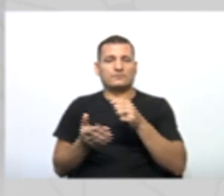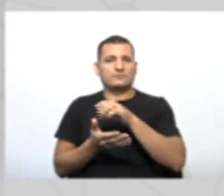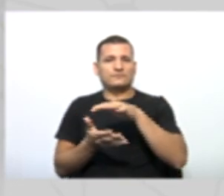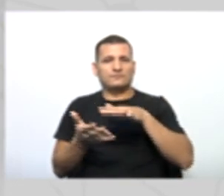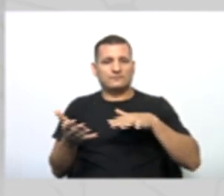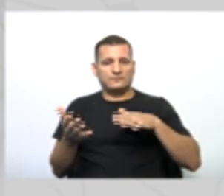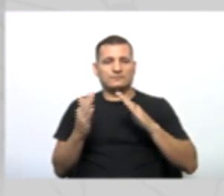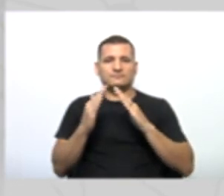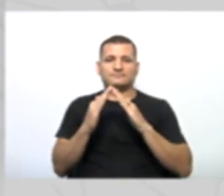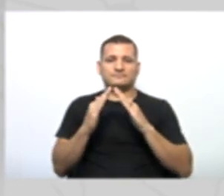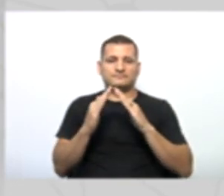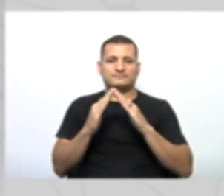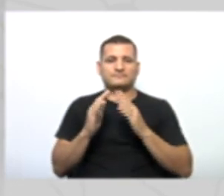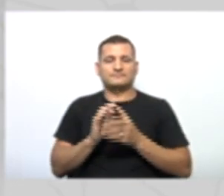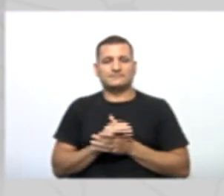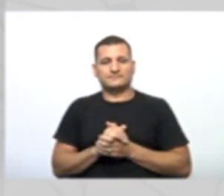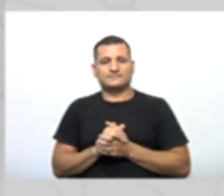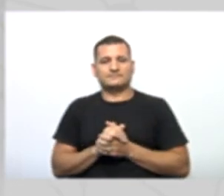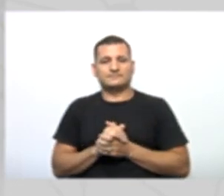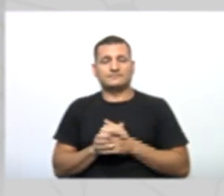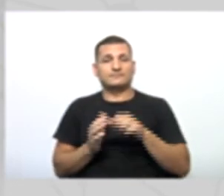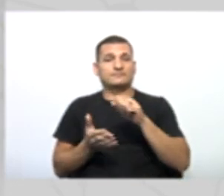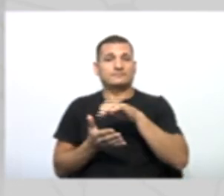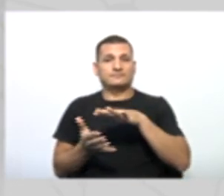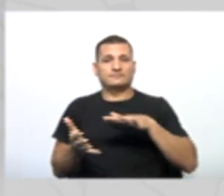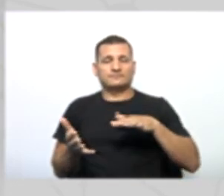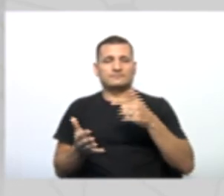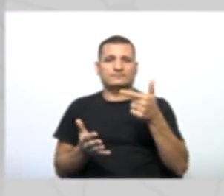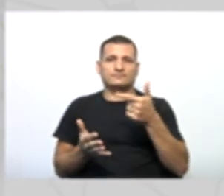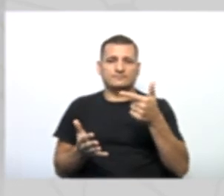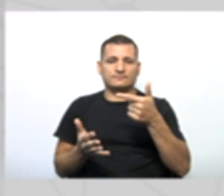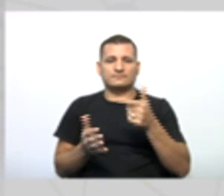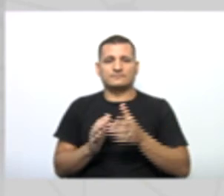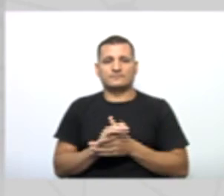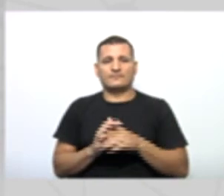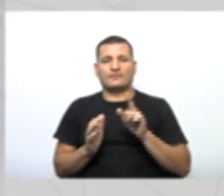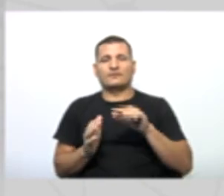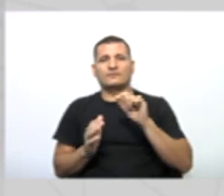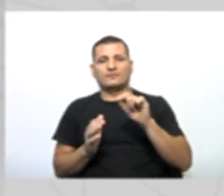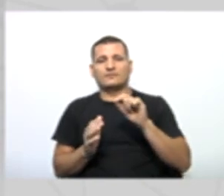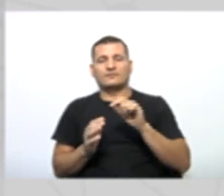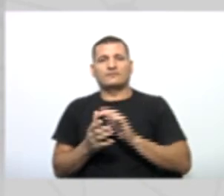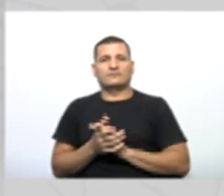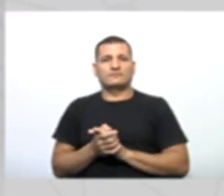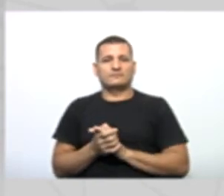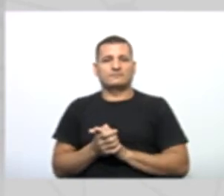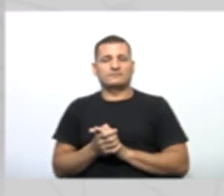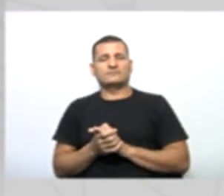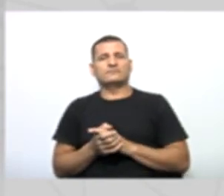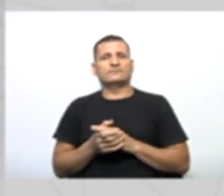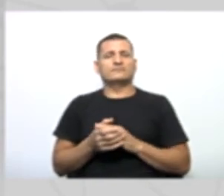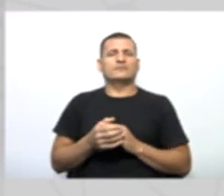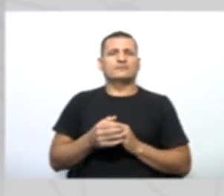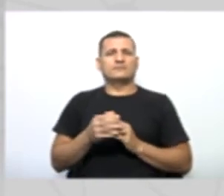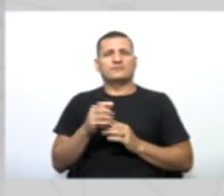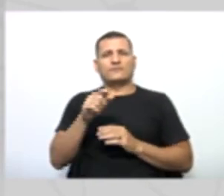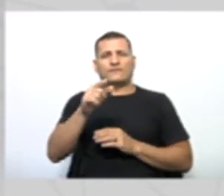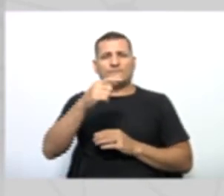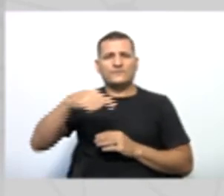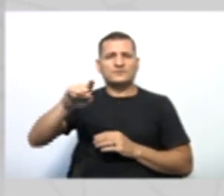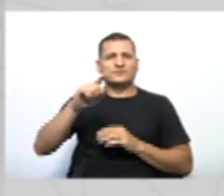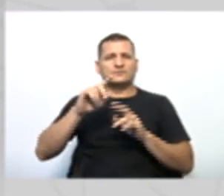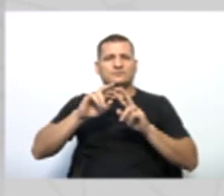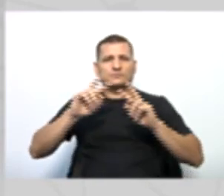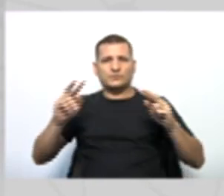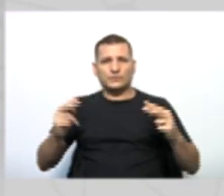de percurso. A nossa atividade 2, que é a autoavaliação ética. Está na hora de vocês darem